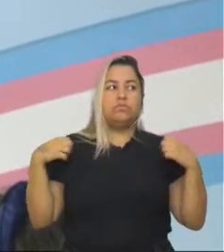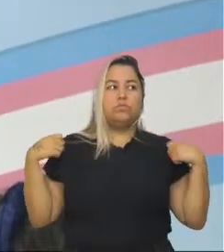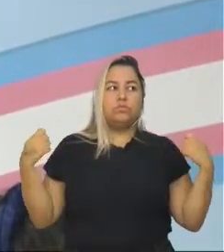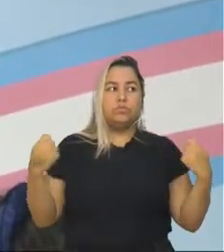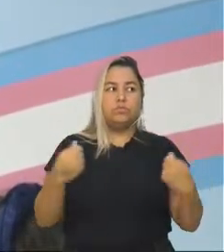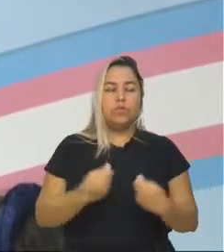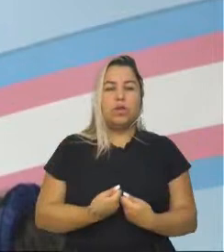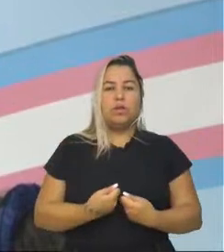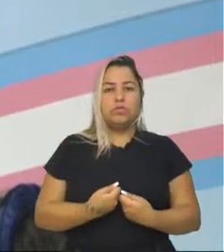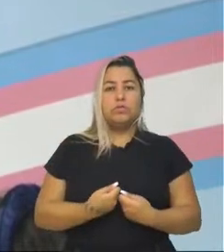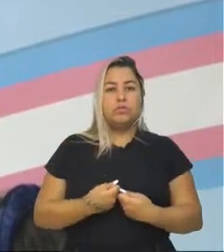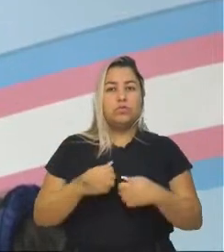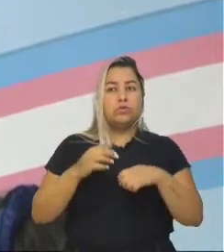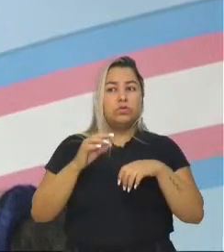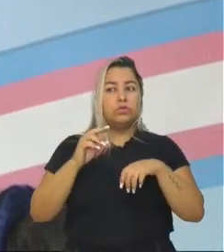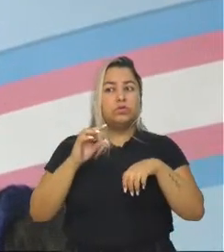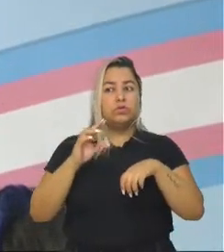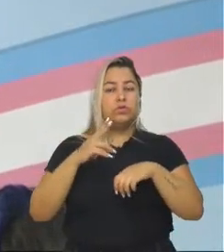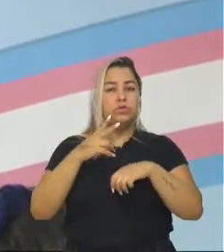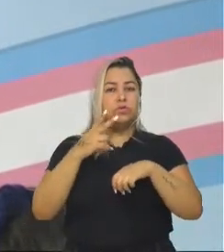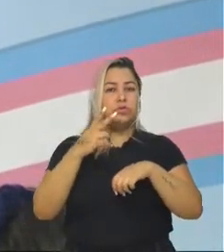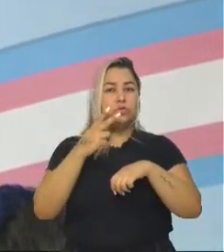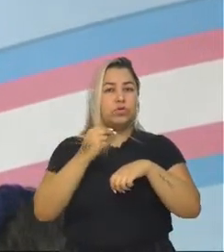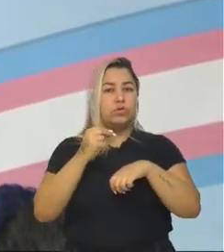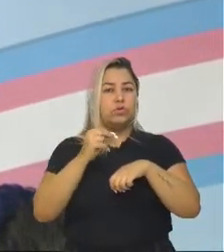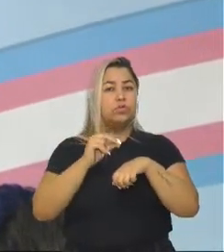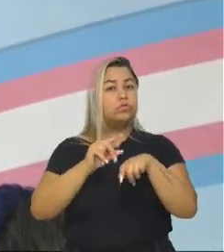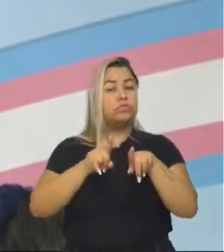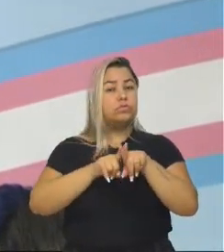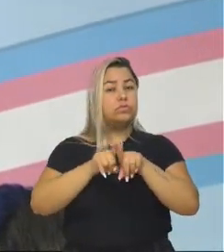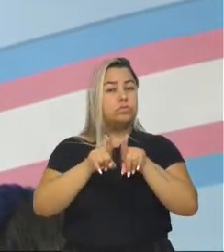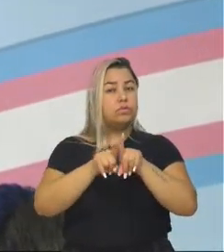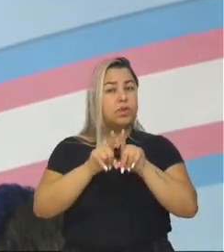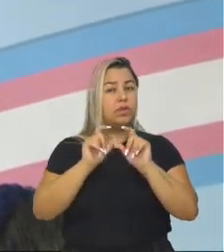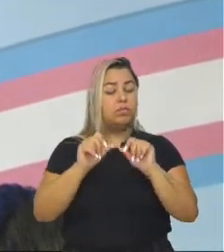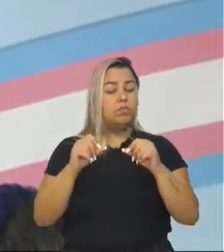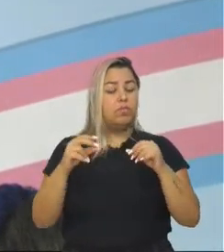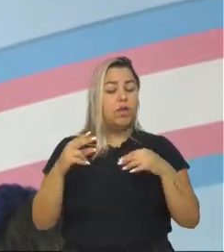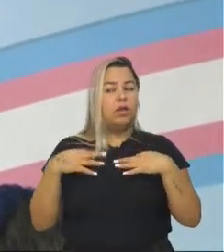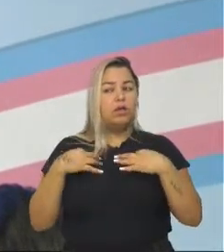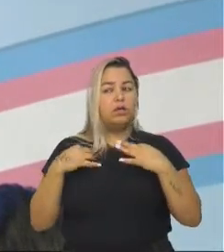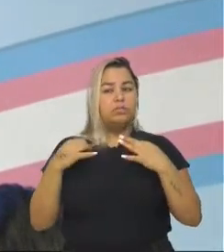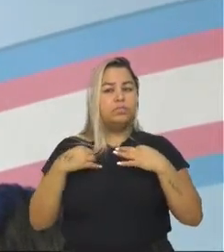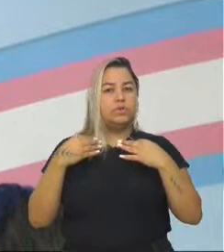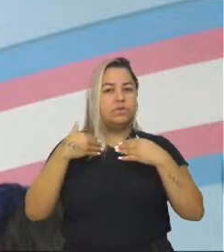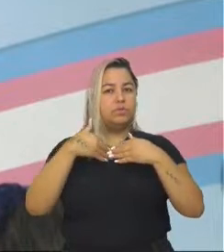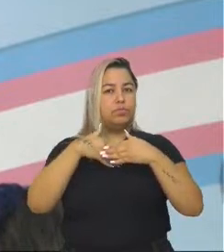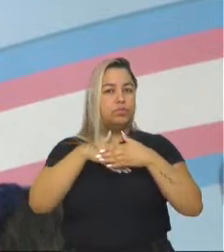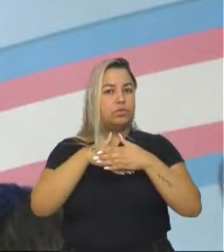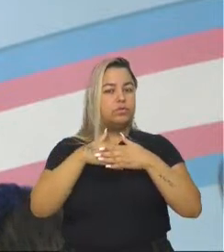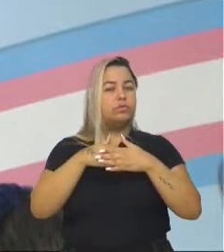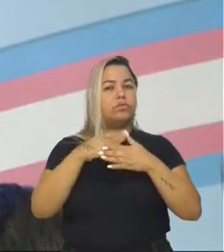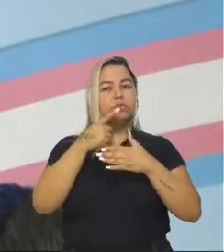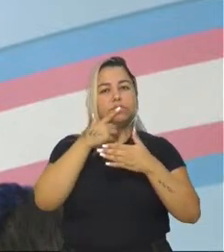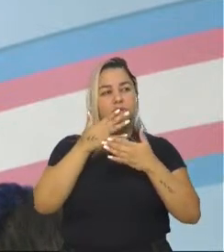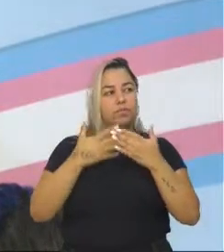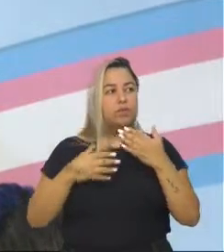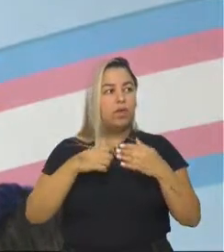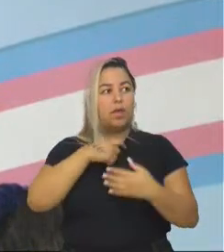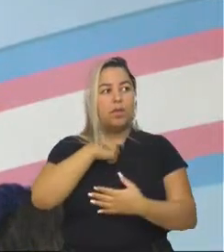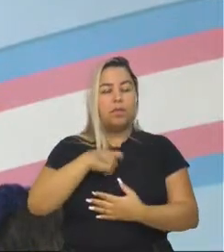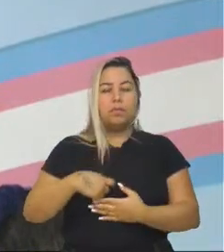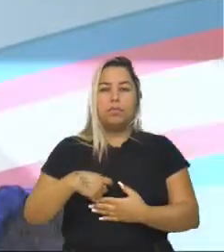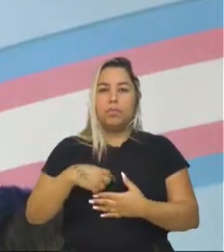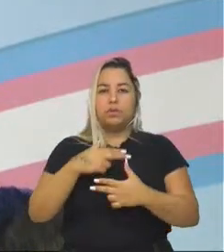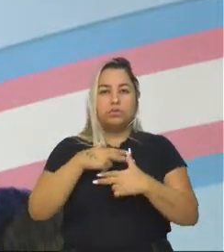azul marinho, quase tom de preto, uma camisa vermelha, gravata listrada, preta com